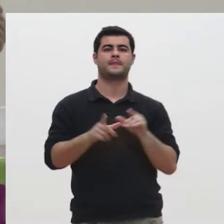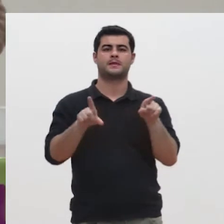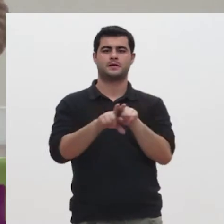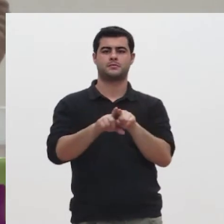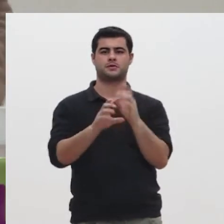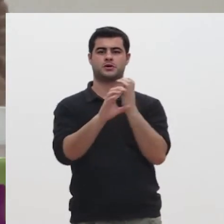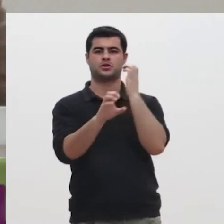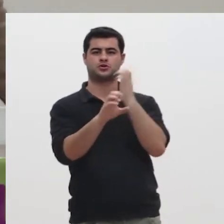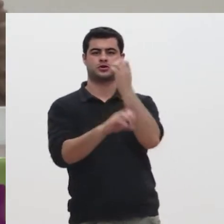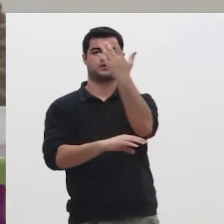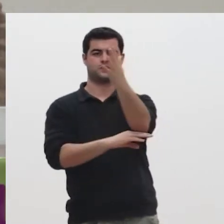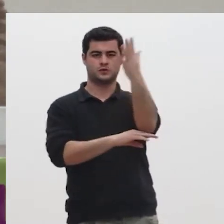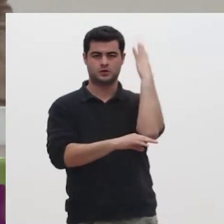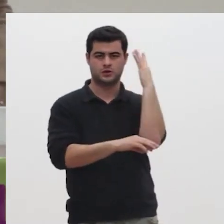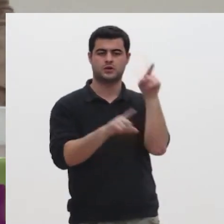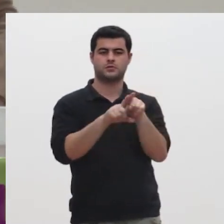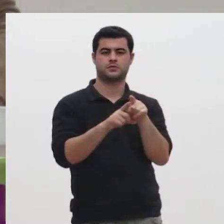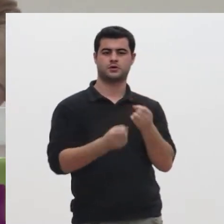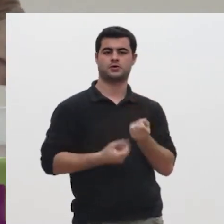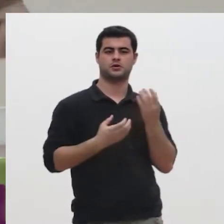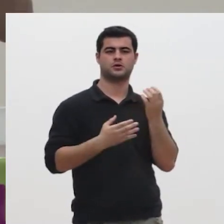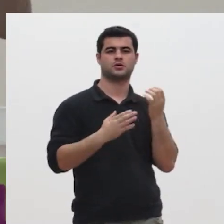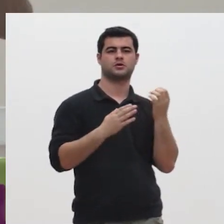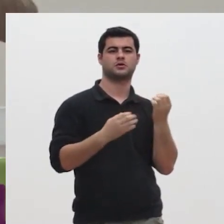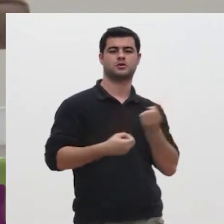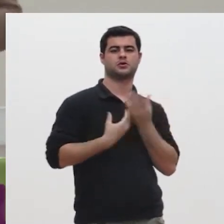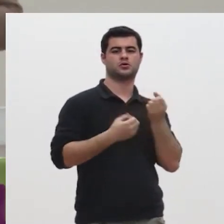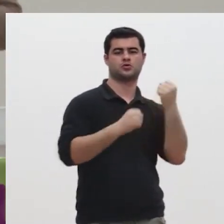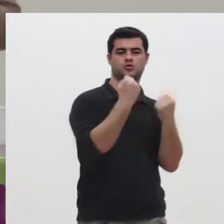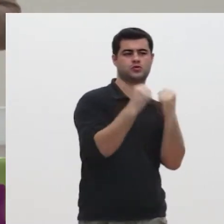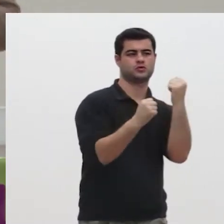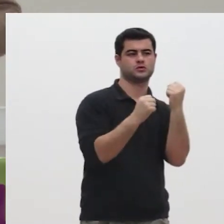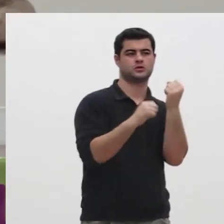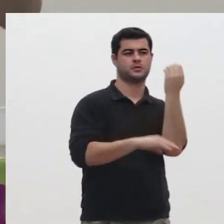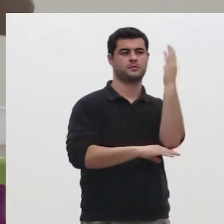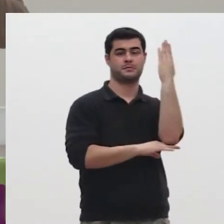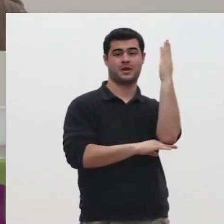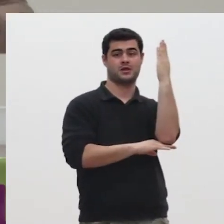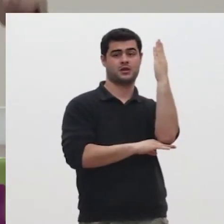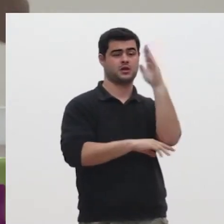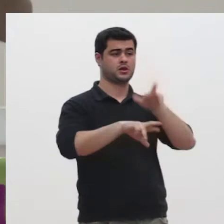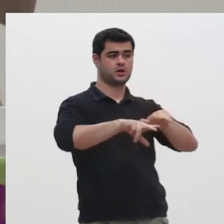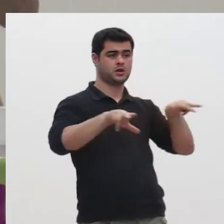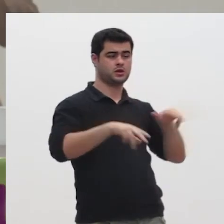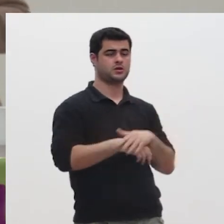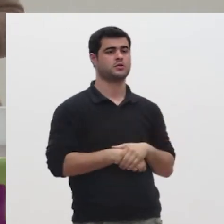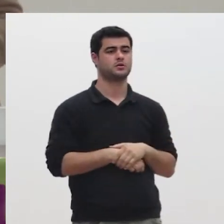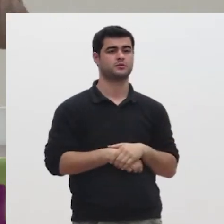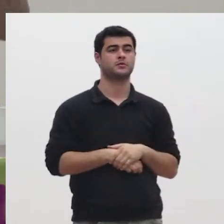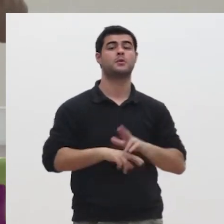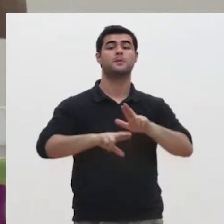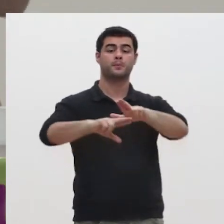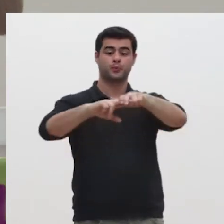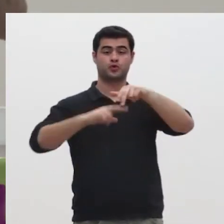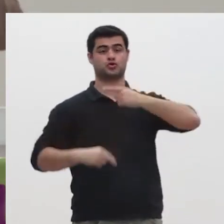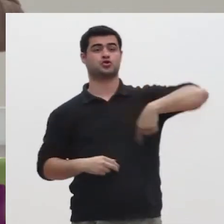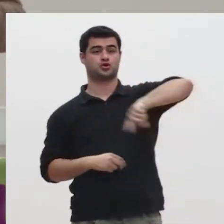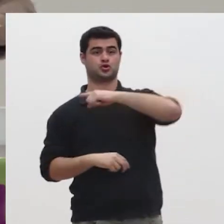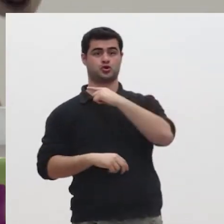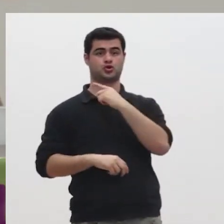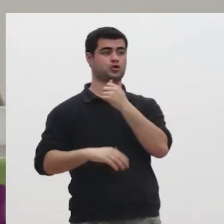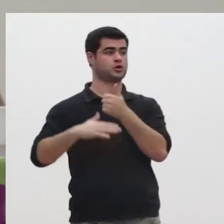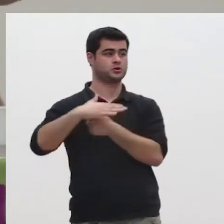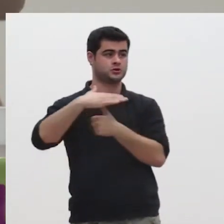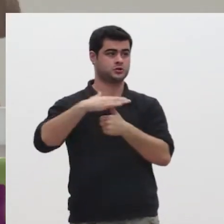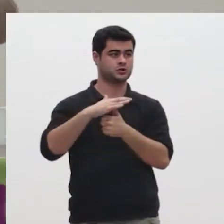da industrial madeireira. Sei que falta muita infraestrutura e por isso que nossa gestão vai trabalhar para